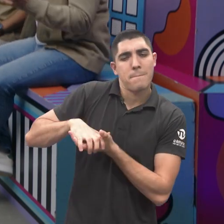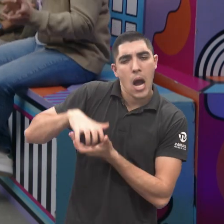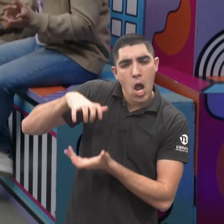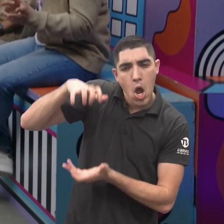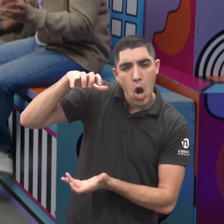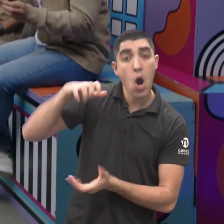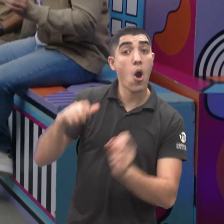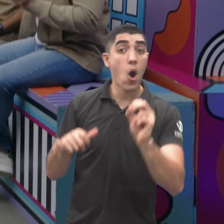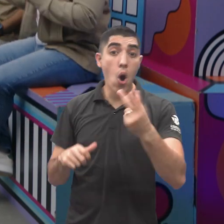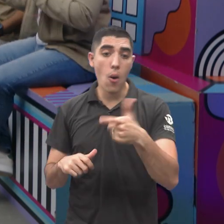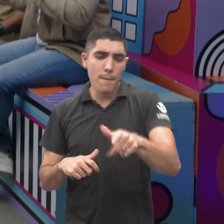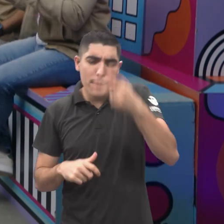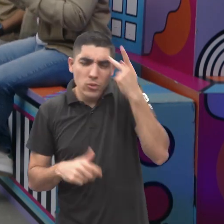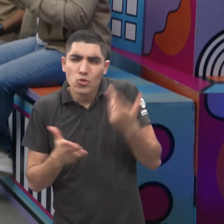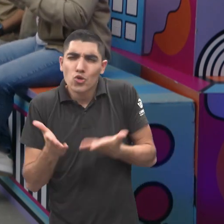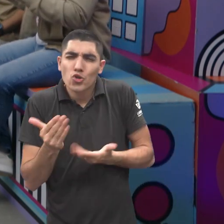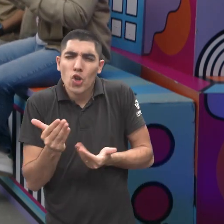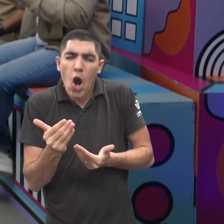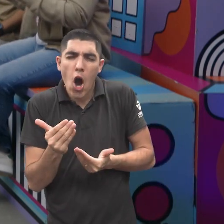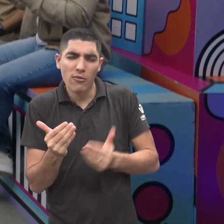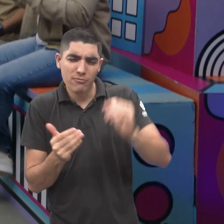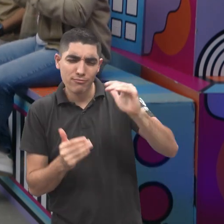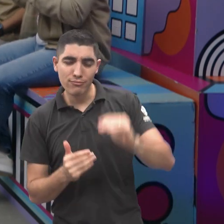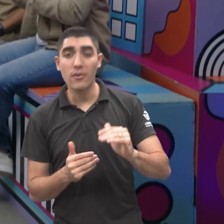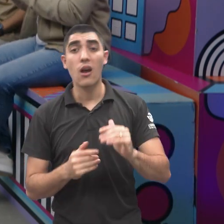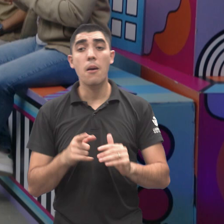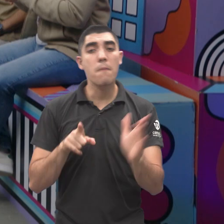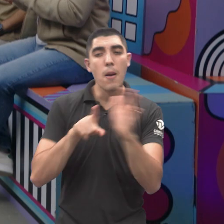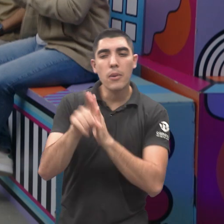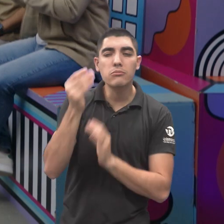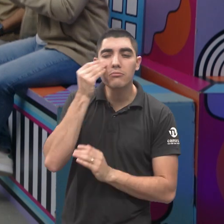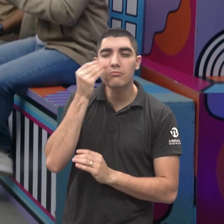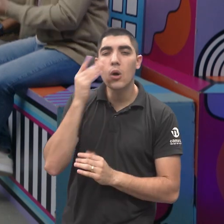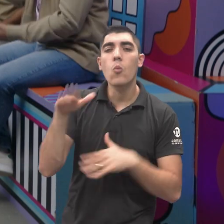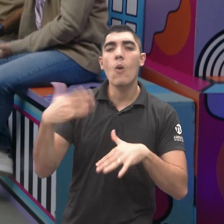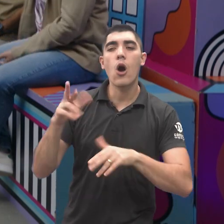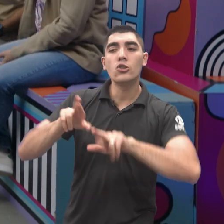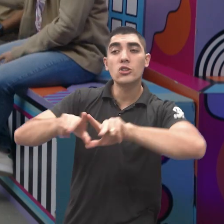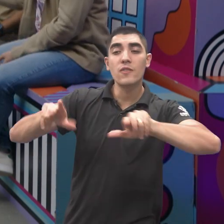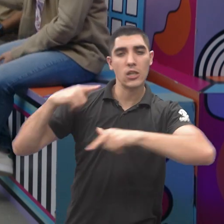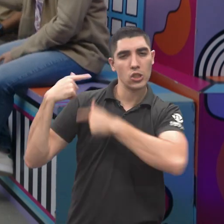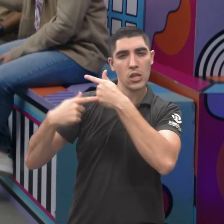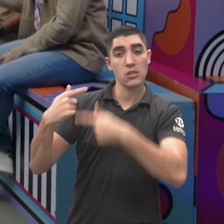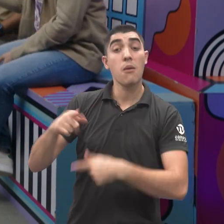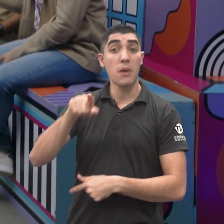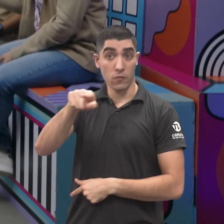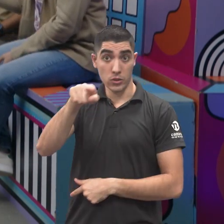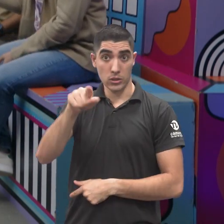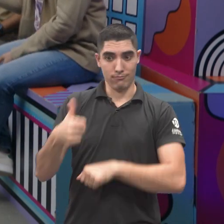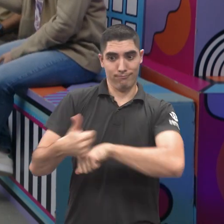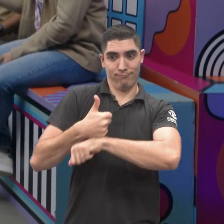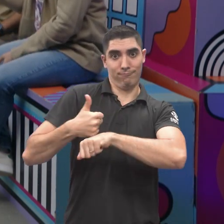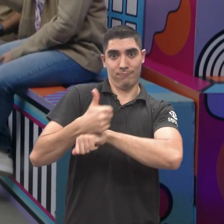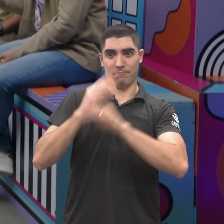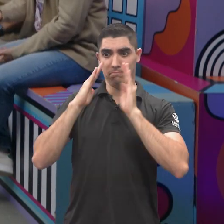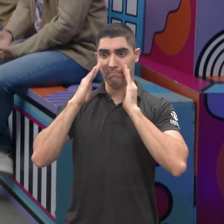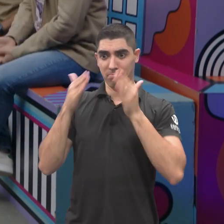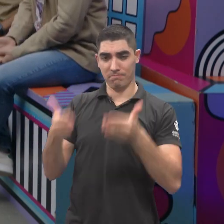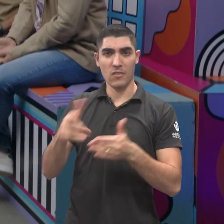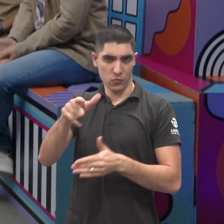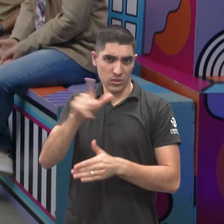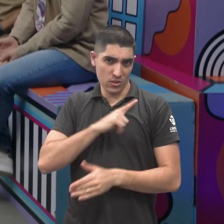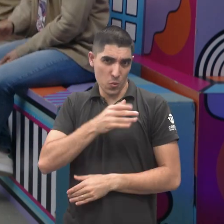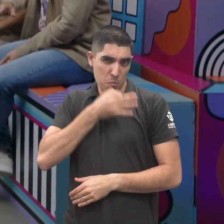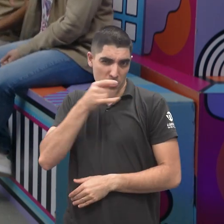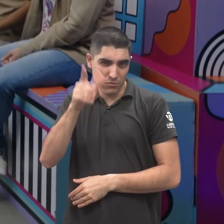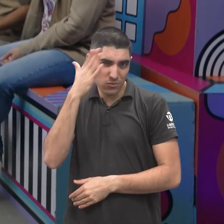até mais nova pra gente entender se é geracional. Mas eu imagino que seja. Você como especialista na área vai conseguir falar com mais